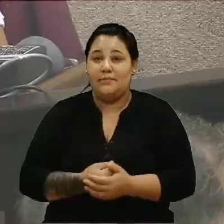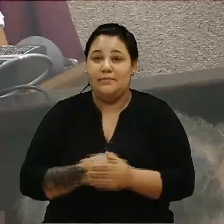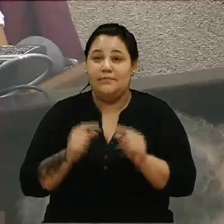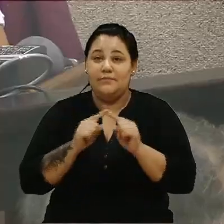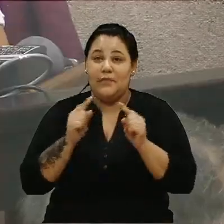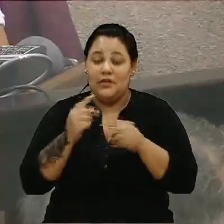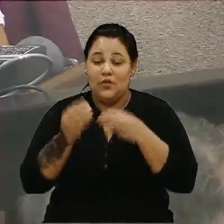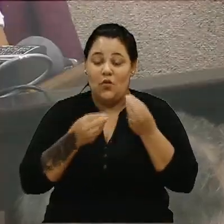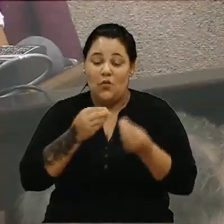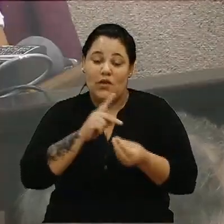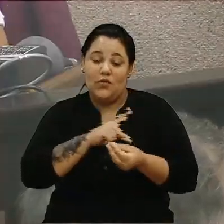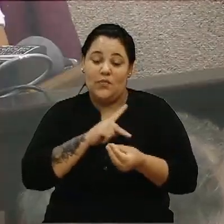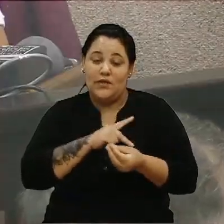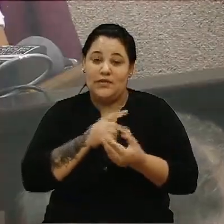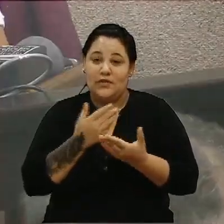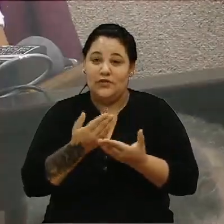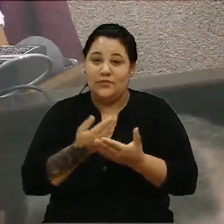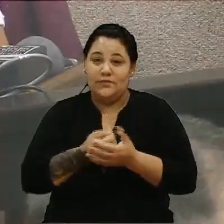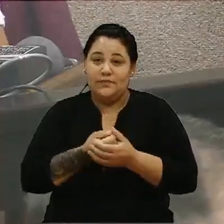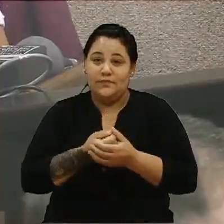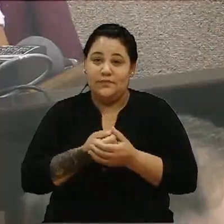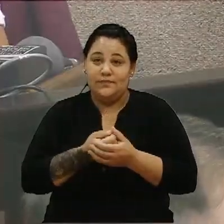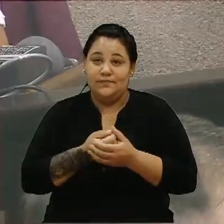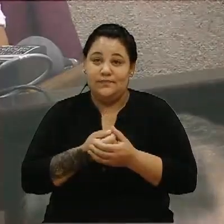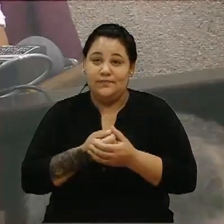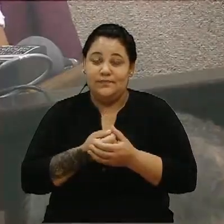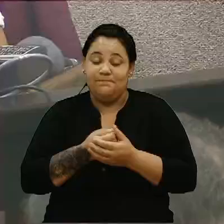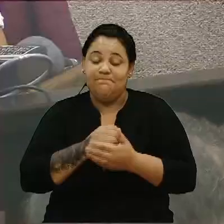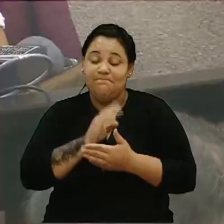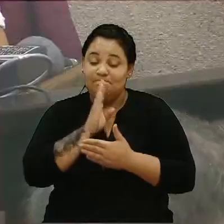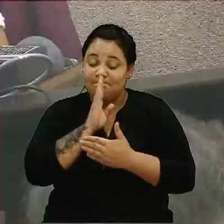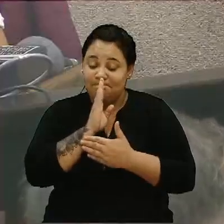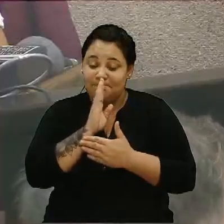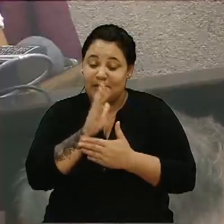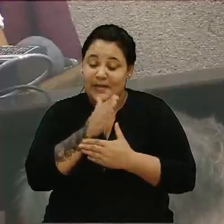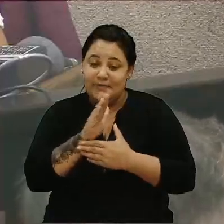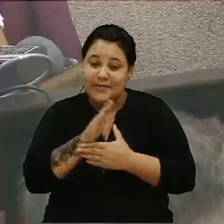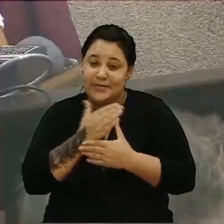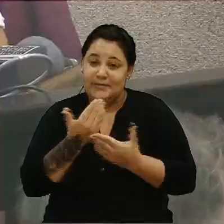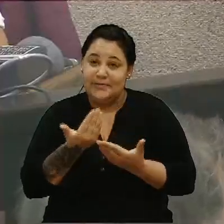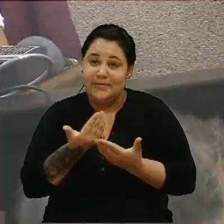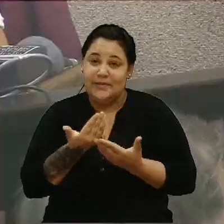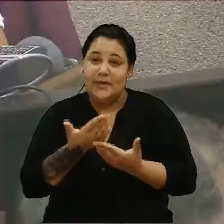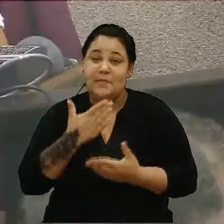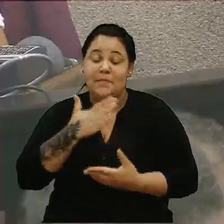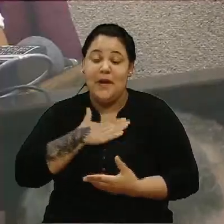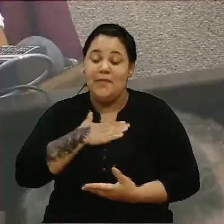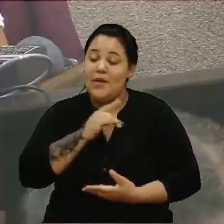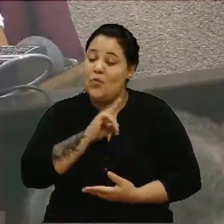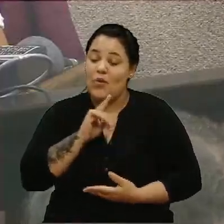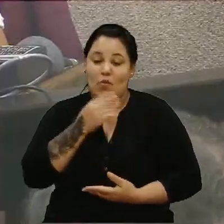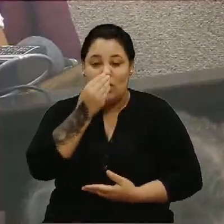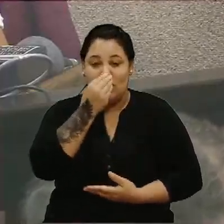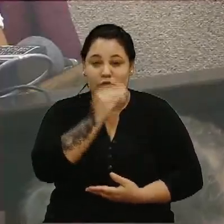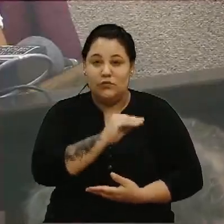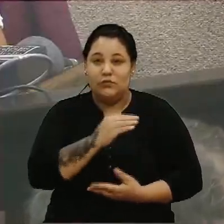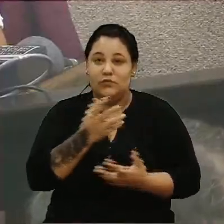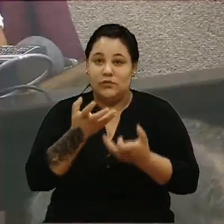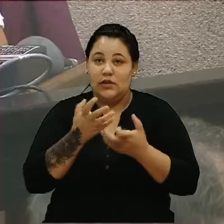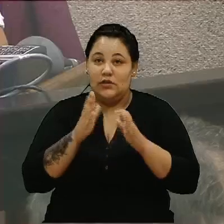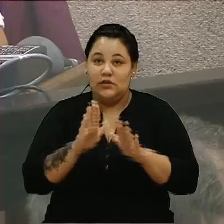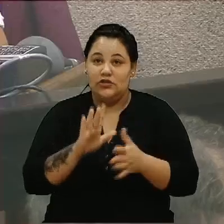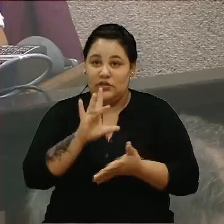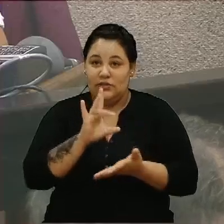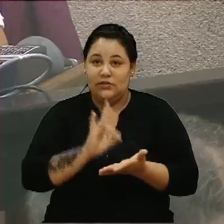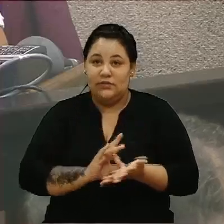do presidente, a gente, né, passa por um silêncio que para mim não passou despercebido. Então eu quero deixar